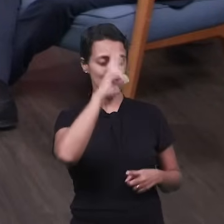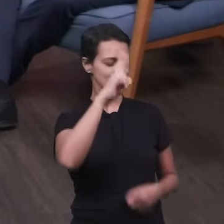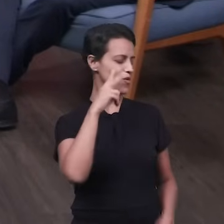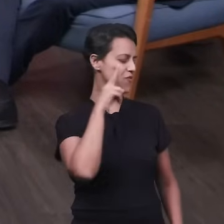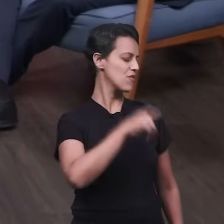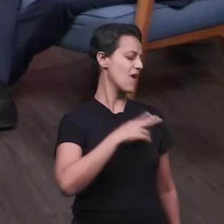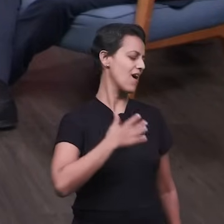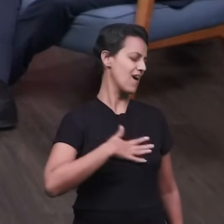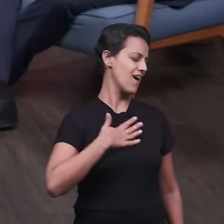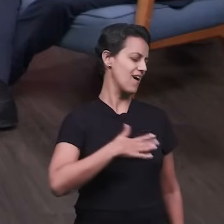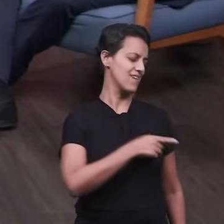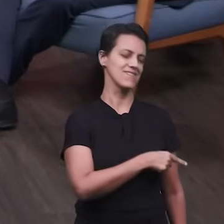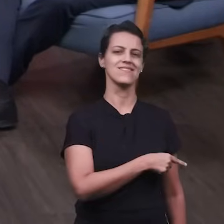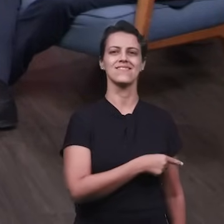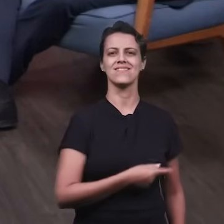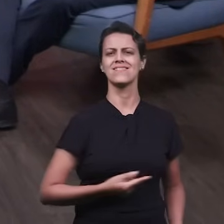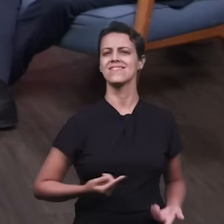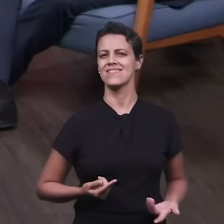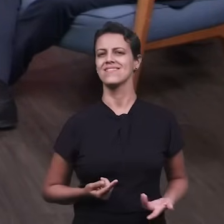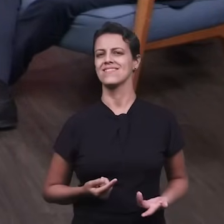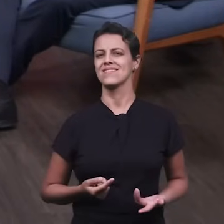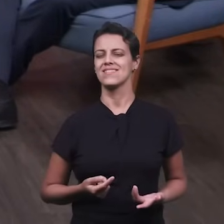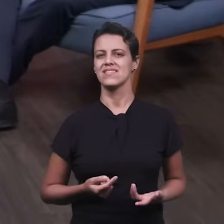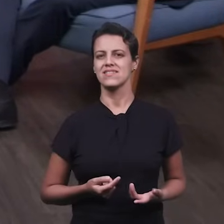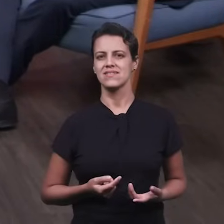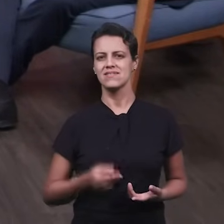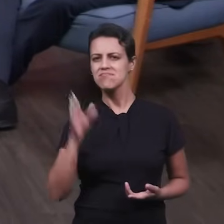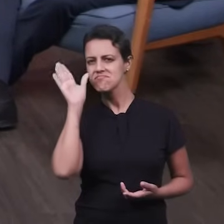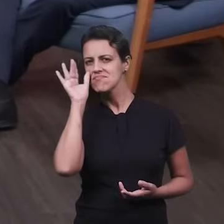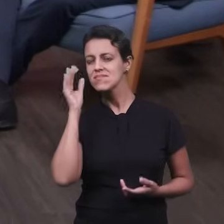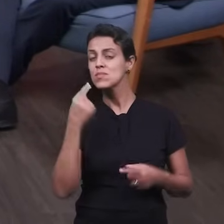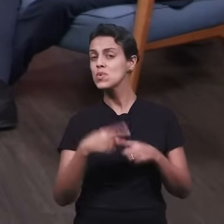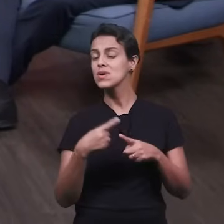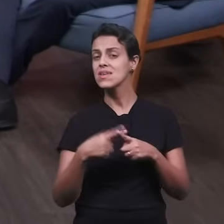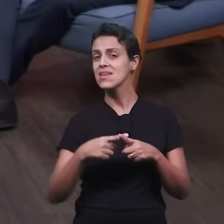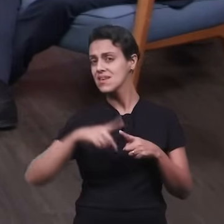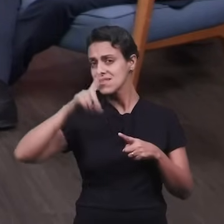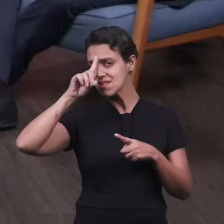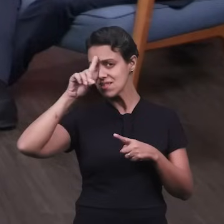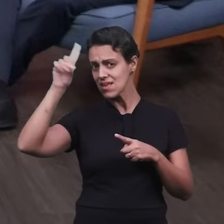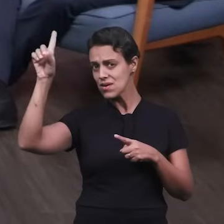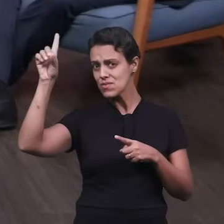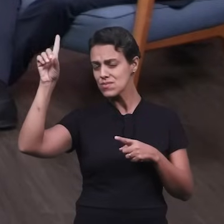de ser agradável, que até o Sérgio falou no início também, é muito interessante porque